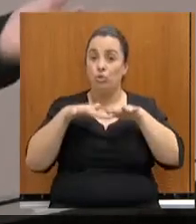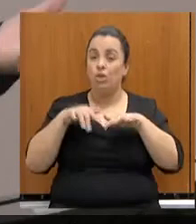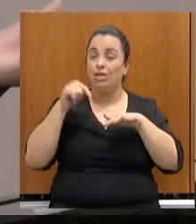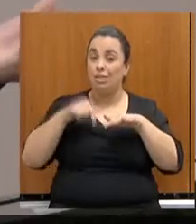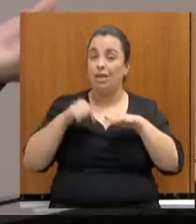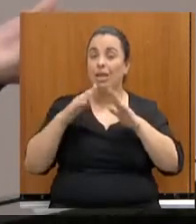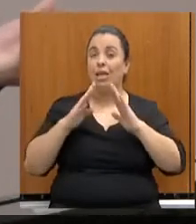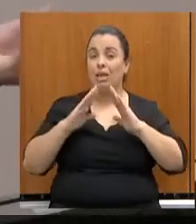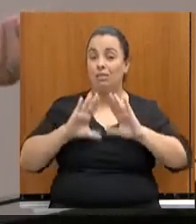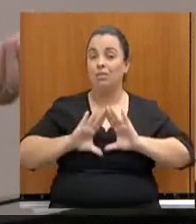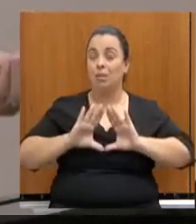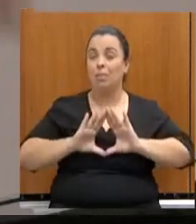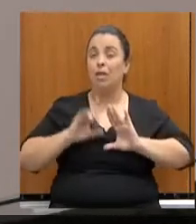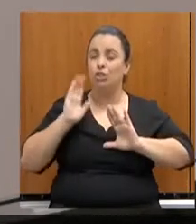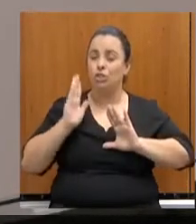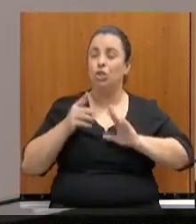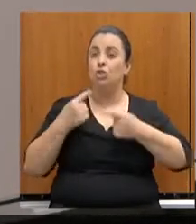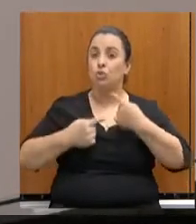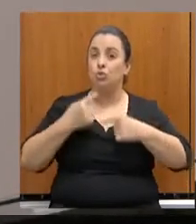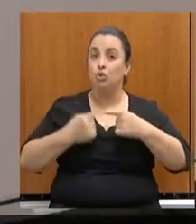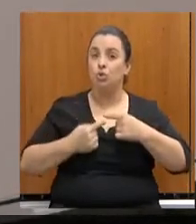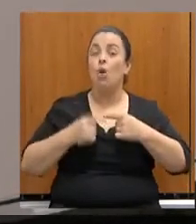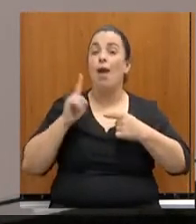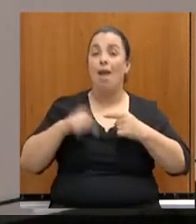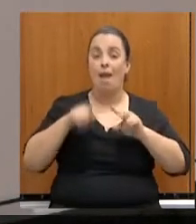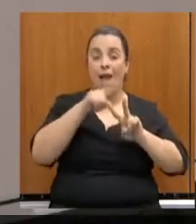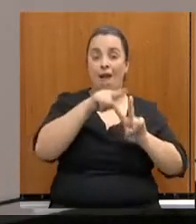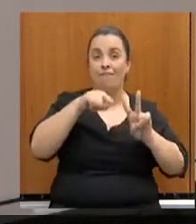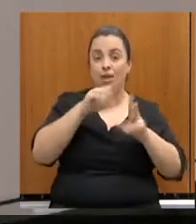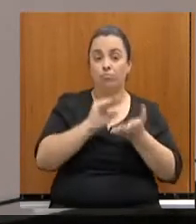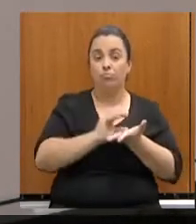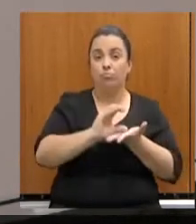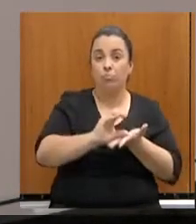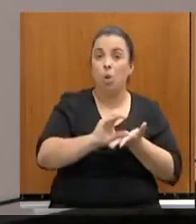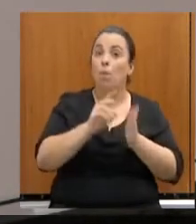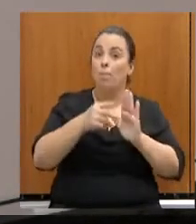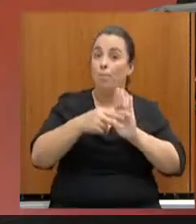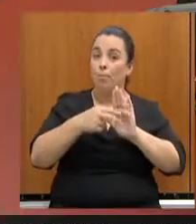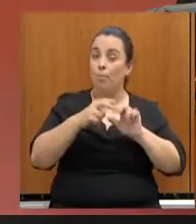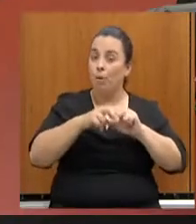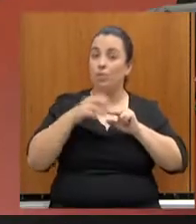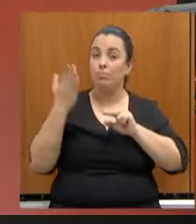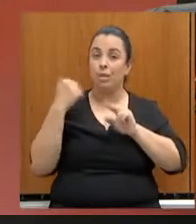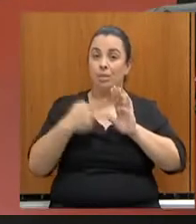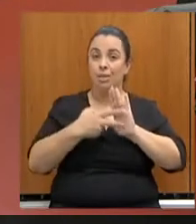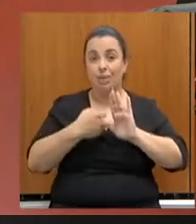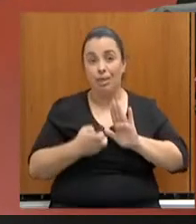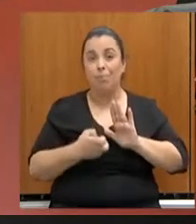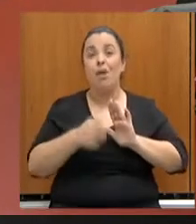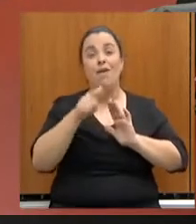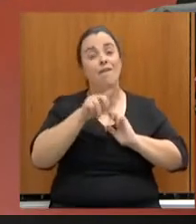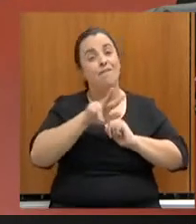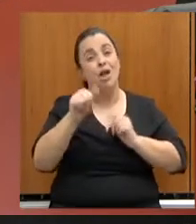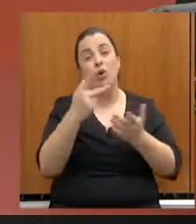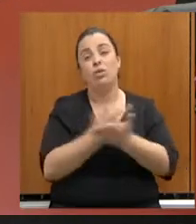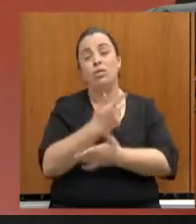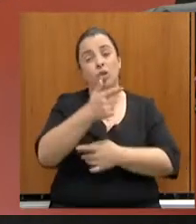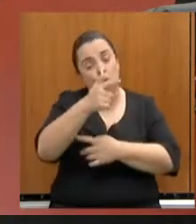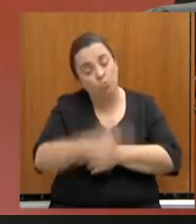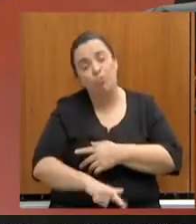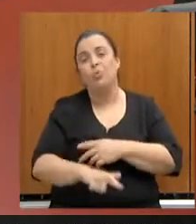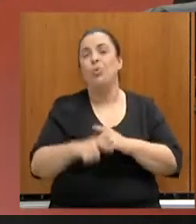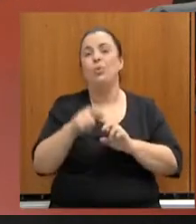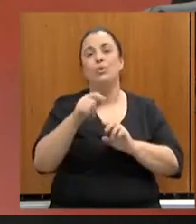crime que o recurso da Vale para outro crime ambiental Obrigada presidente e obrigado pelas contribuições